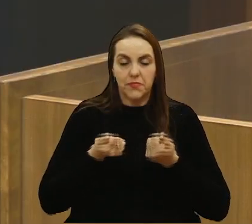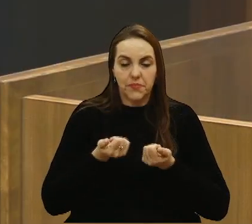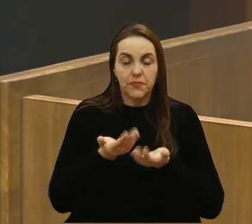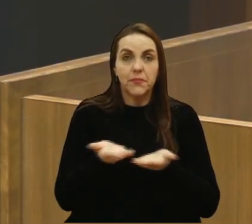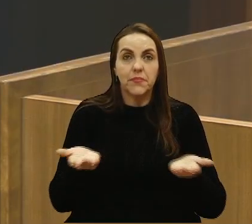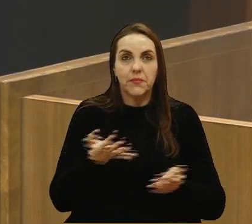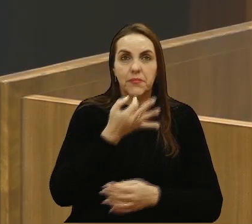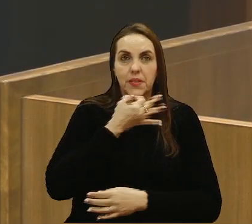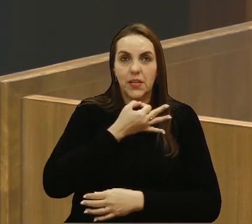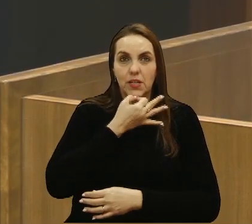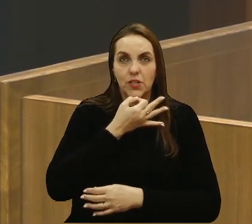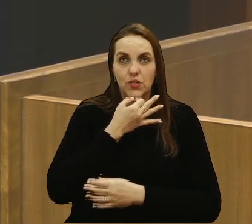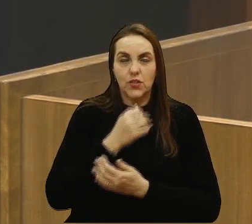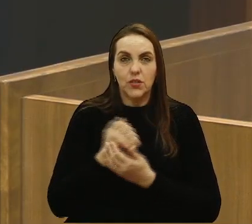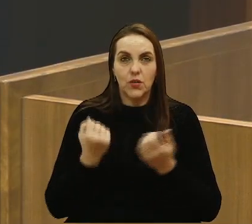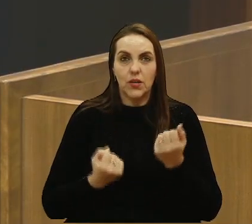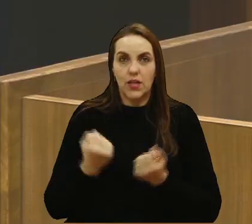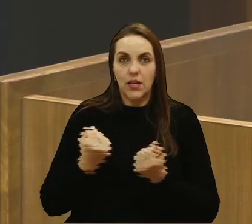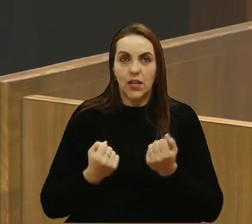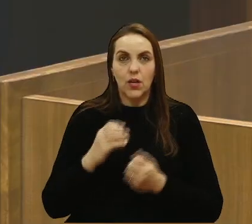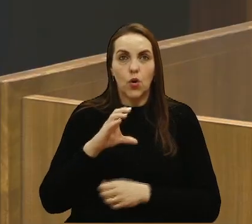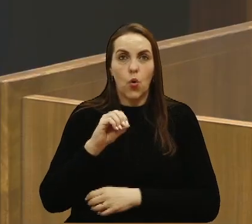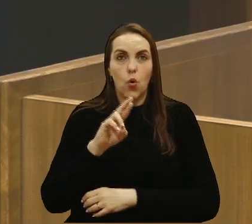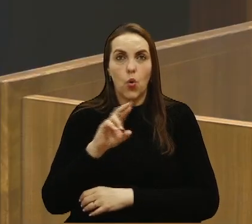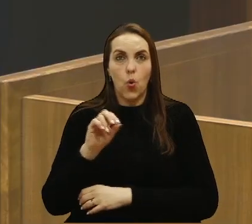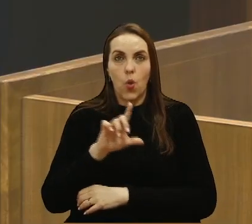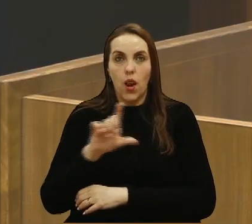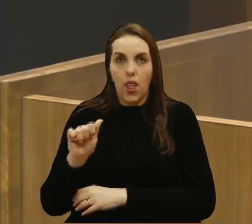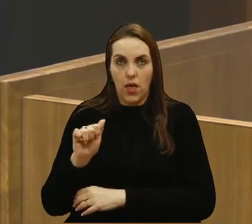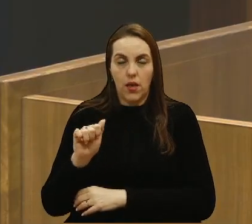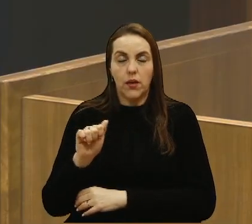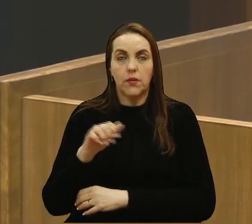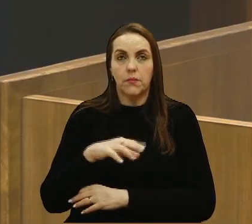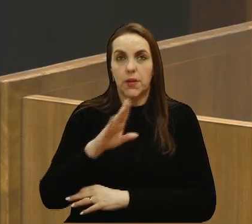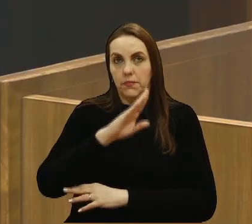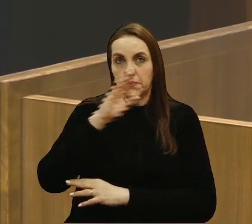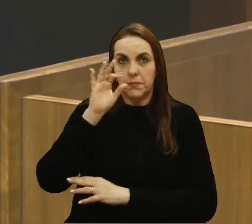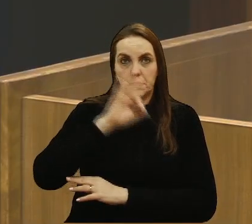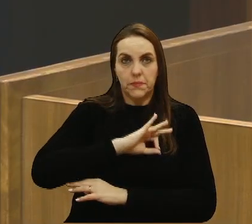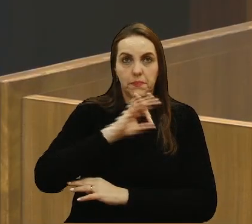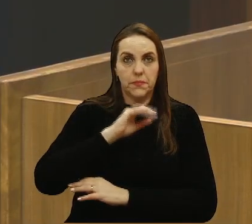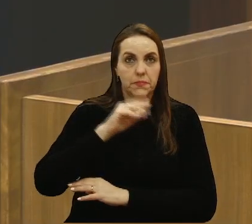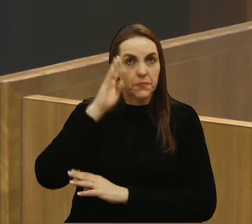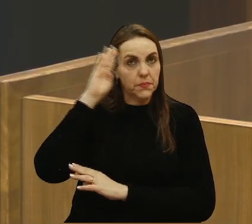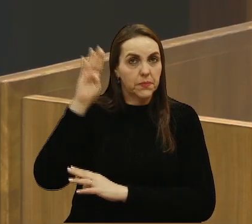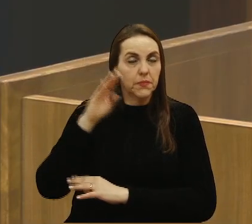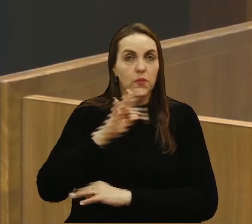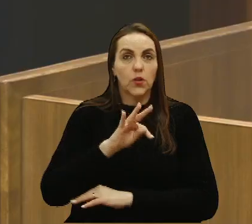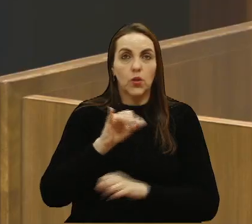Caxias do Sul um Corolla Crocs para a Brigada Militar, um Toyota